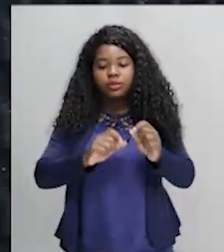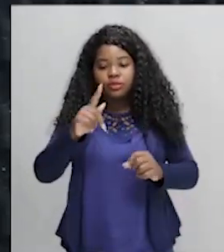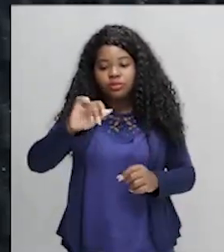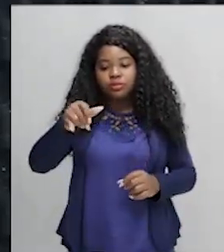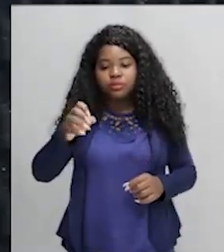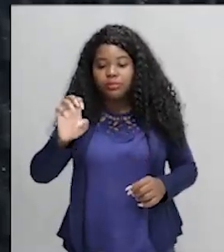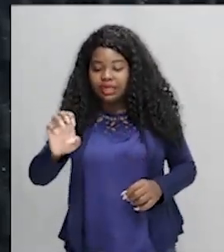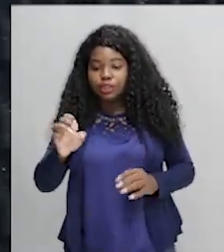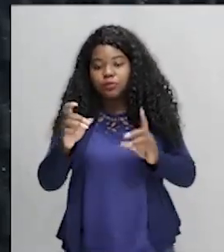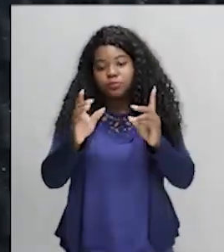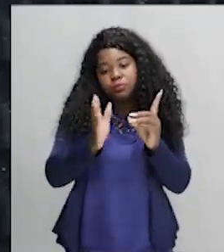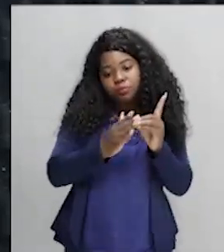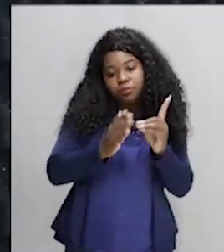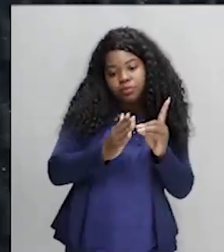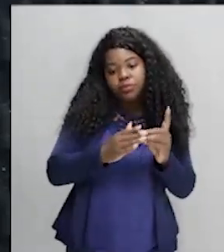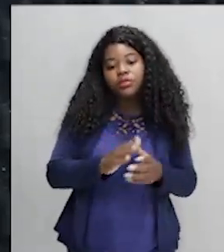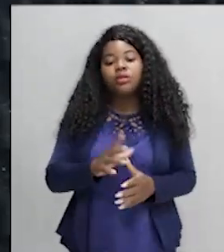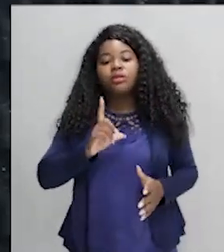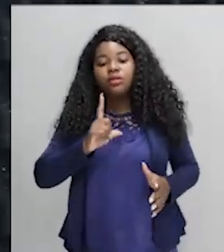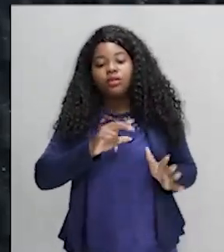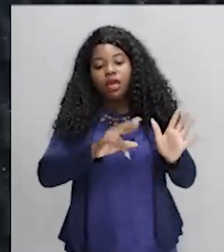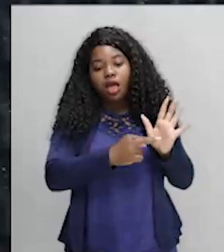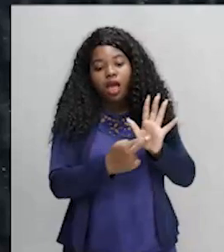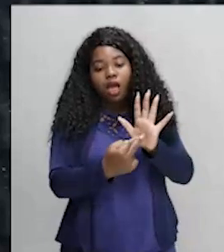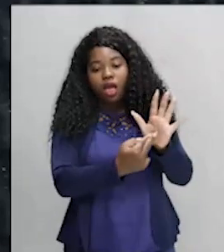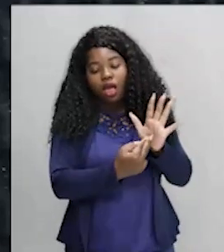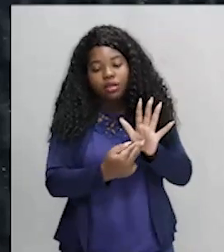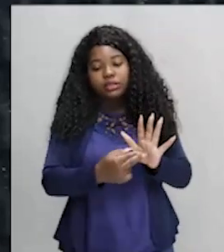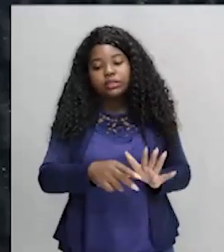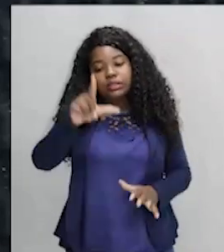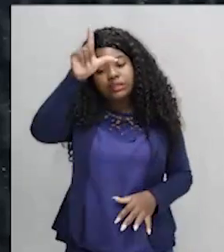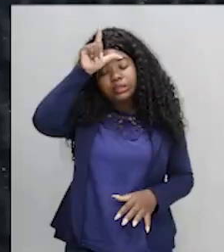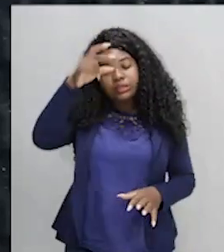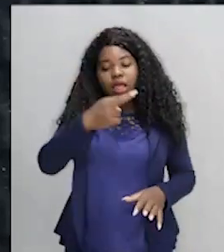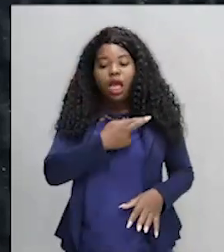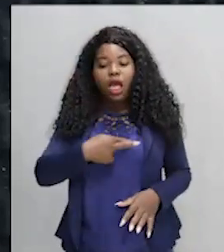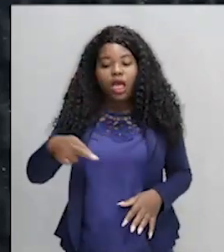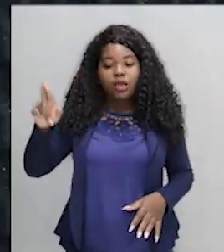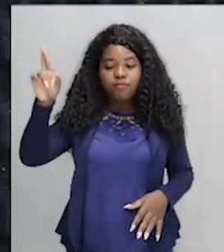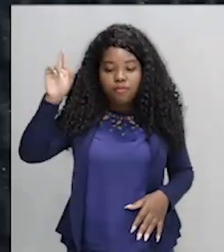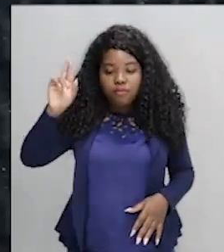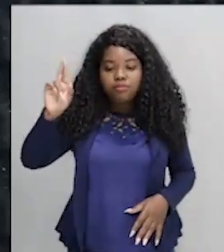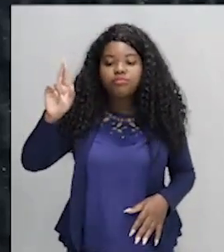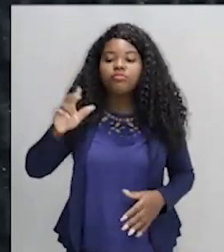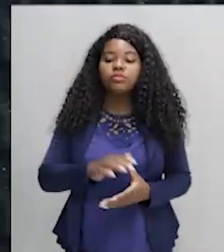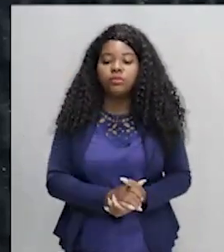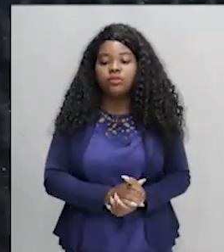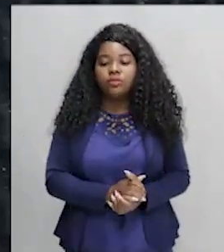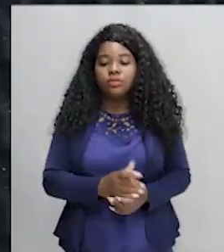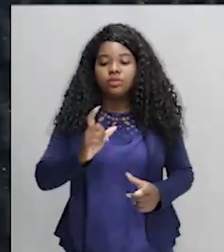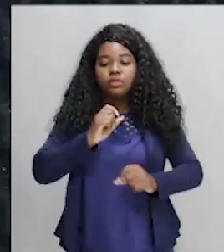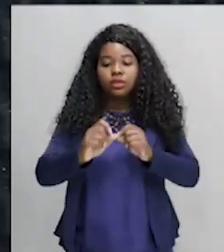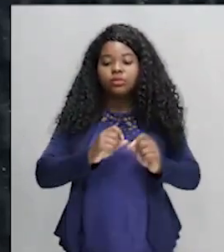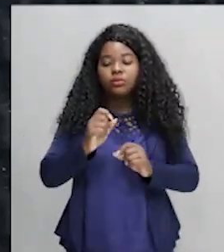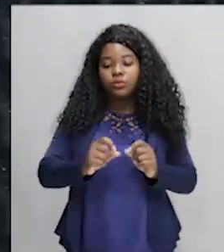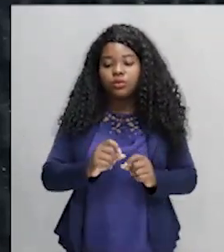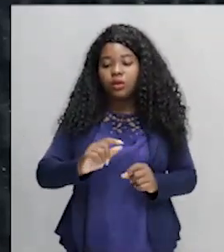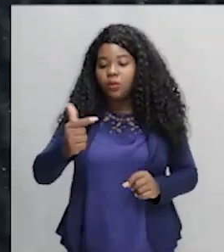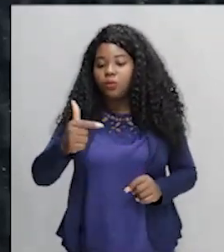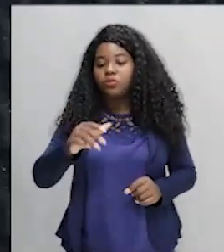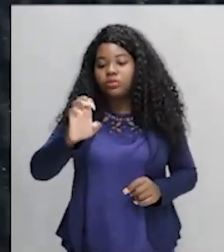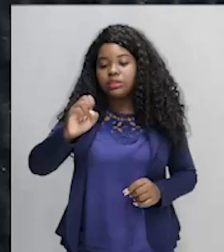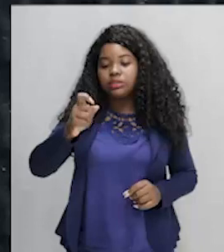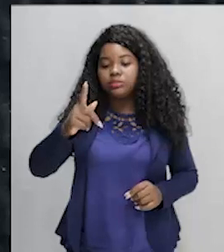que você tem essa representatividade desse líder religioso que muitas vezes conjura espíritos, ele é o